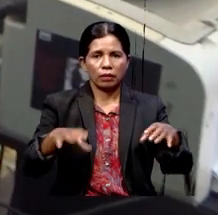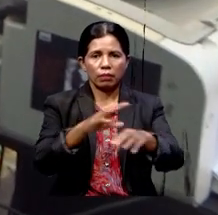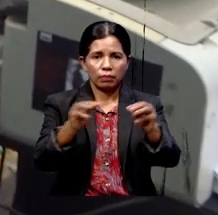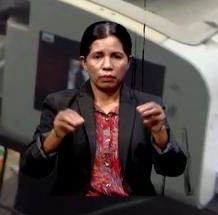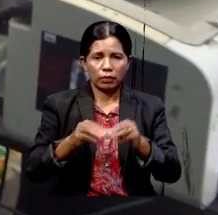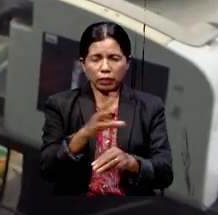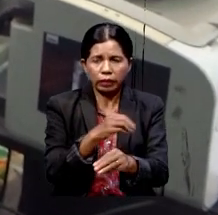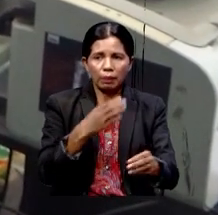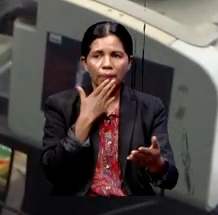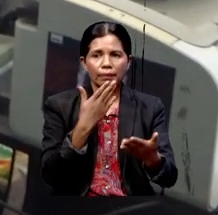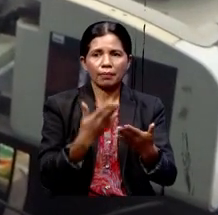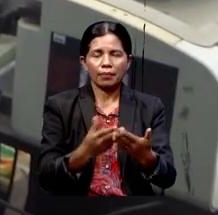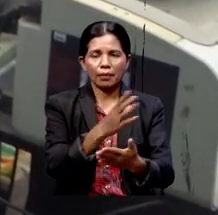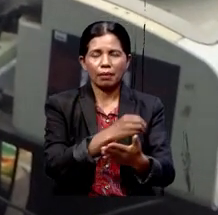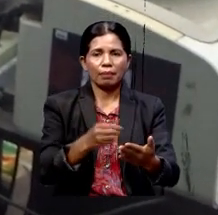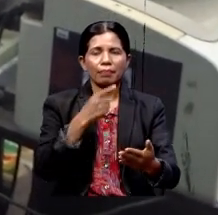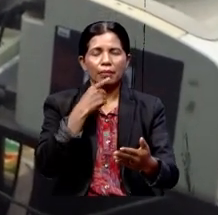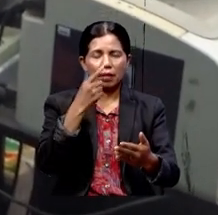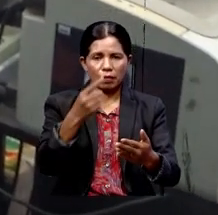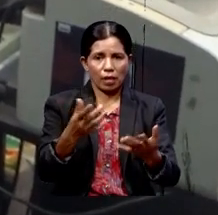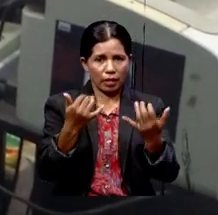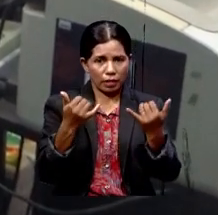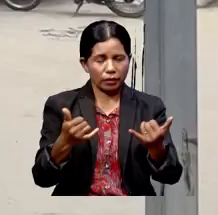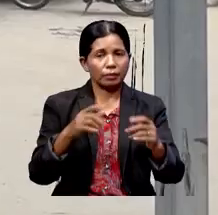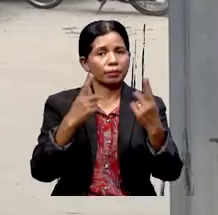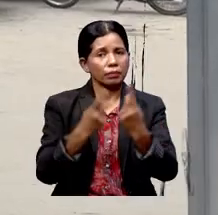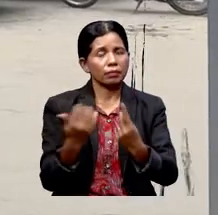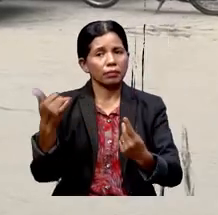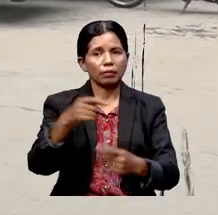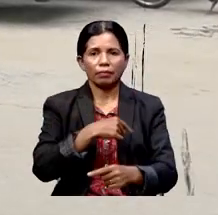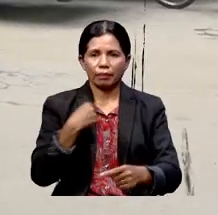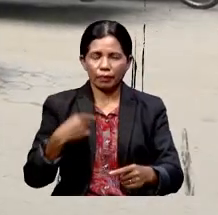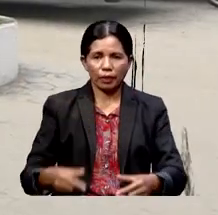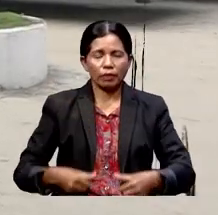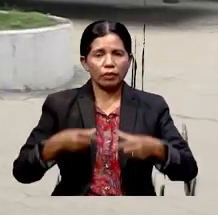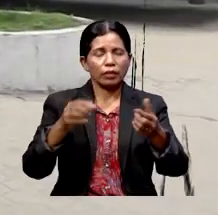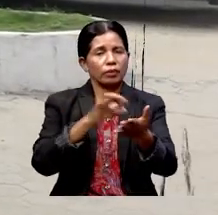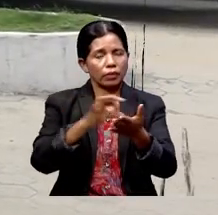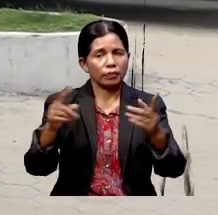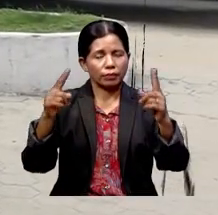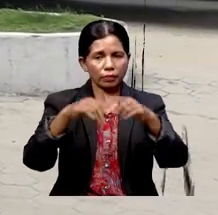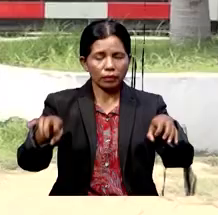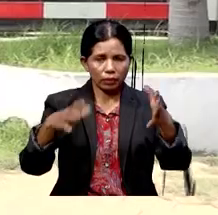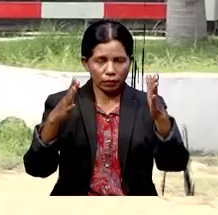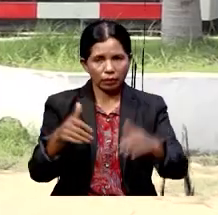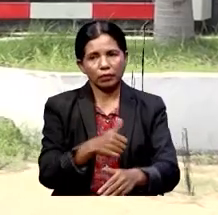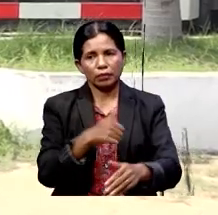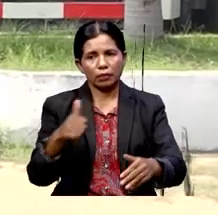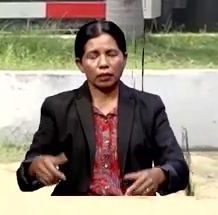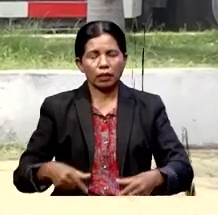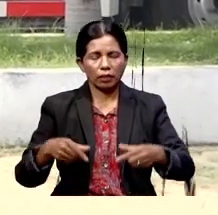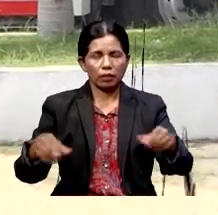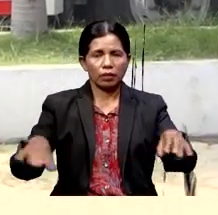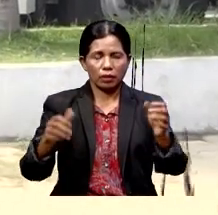municipal água saneamento no ambiente HTT daudaun ne companhia Sina Herbor fo hel formação bania trabalhador balu o de bela